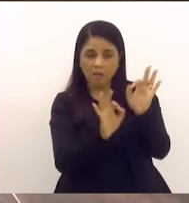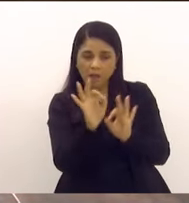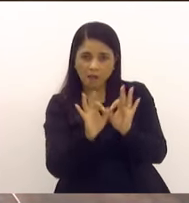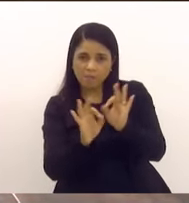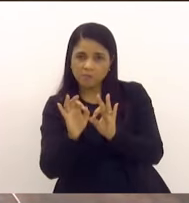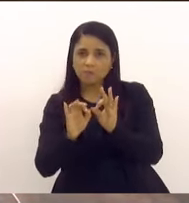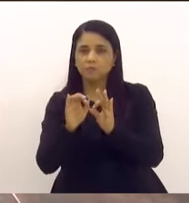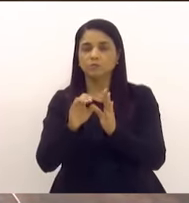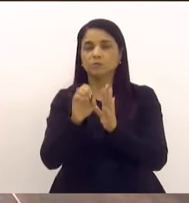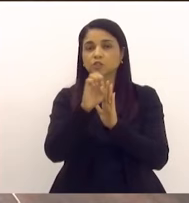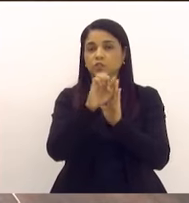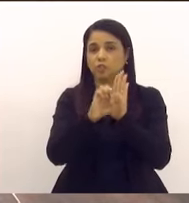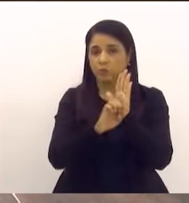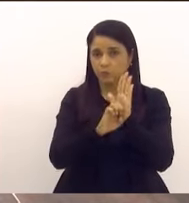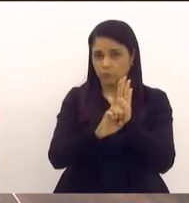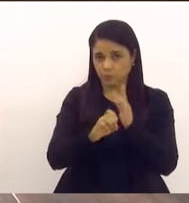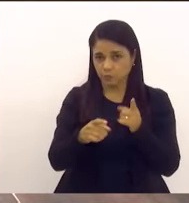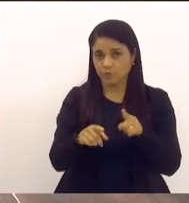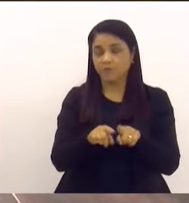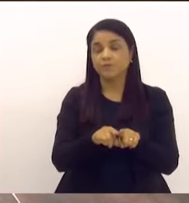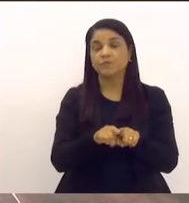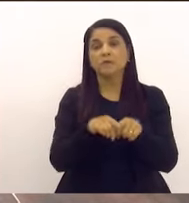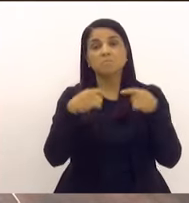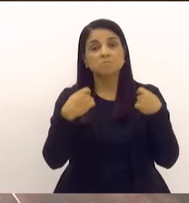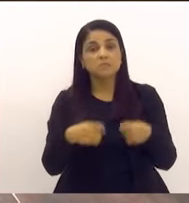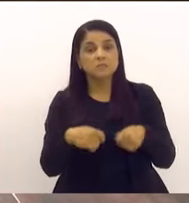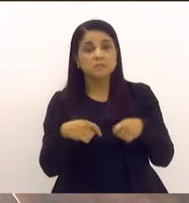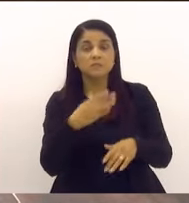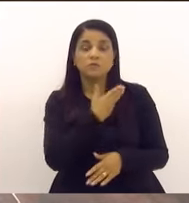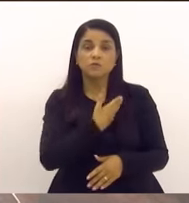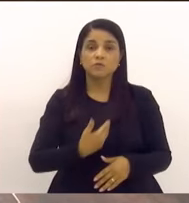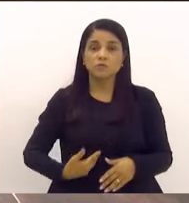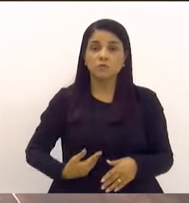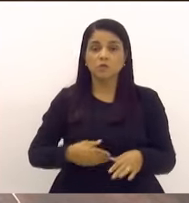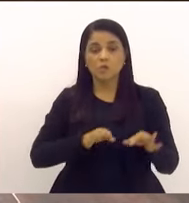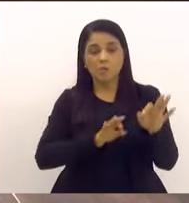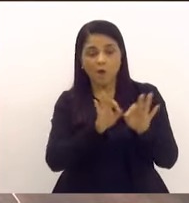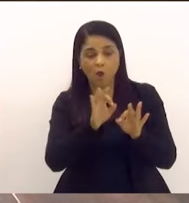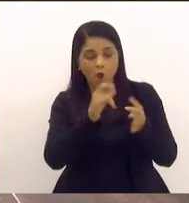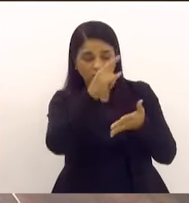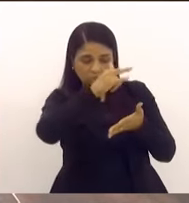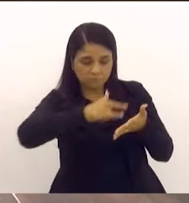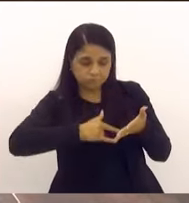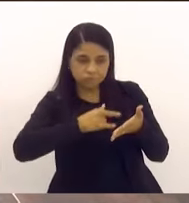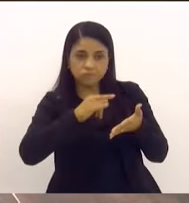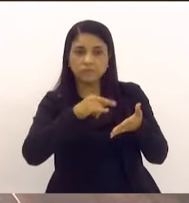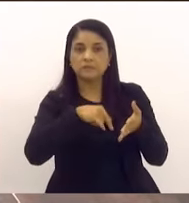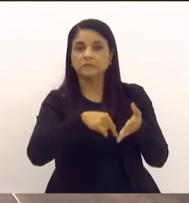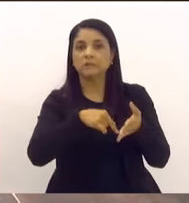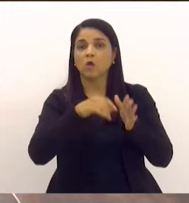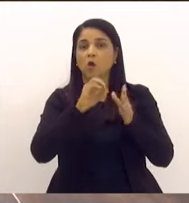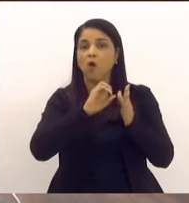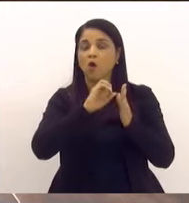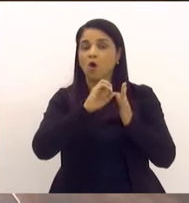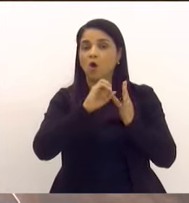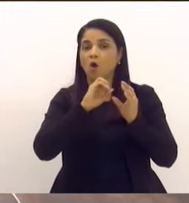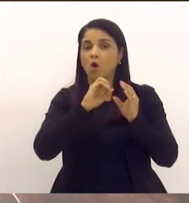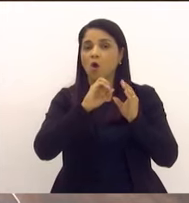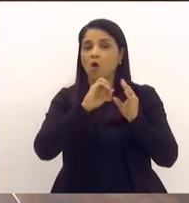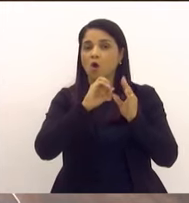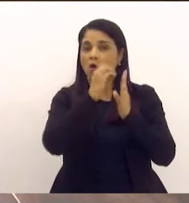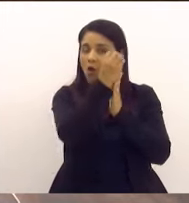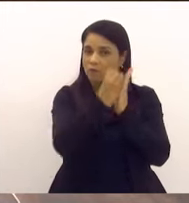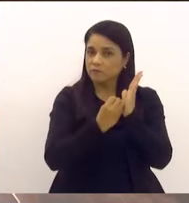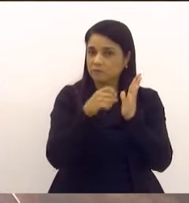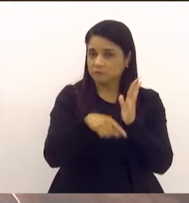nessa casa. Mas a gente precisa, presidente, que o governador faça uma ordem por escrito, oficializando o DETRAN, para